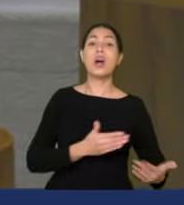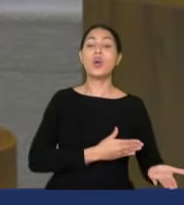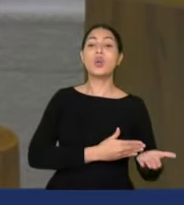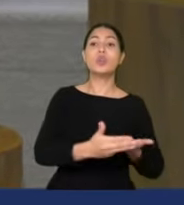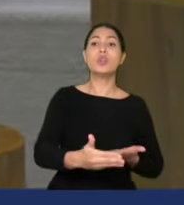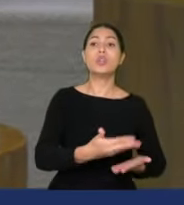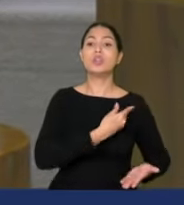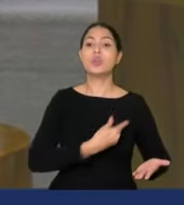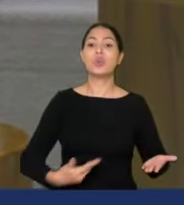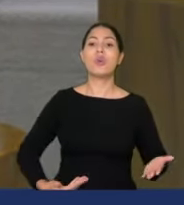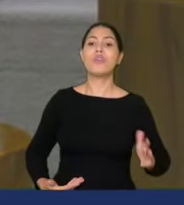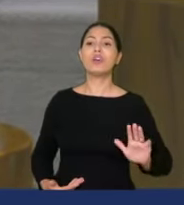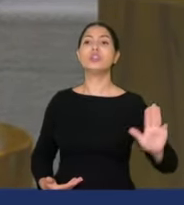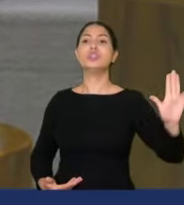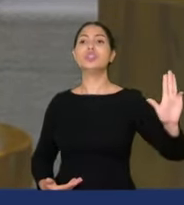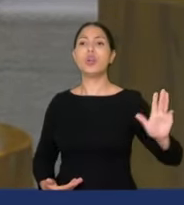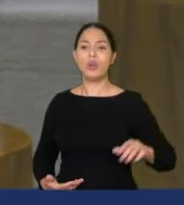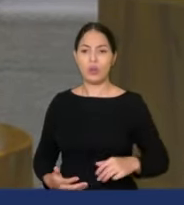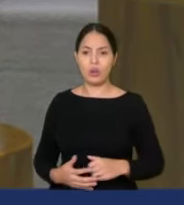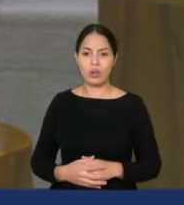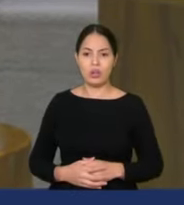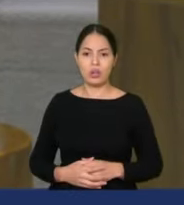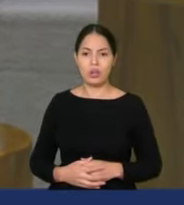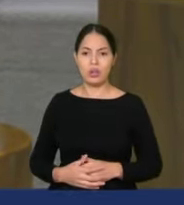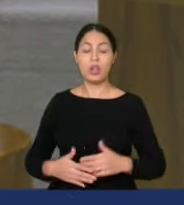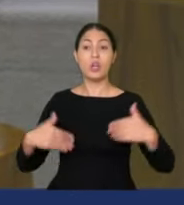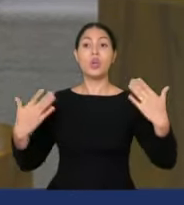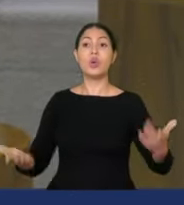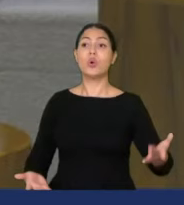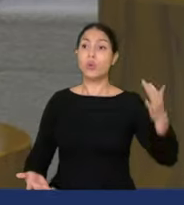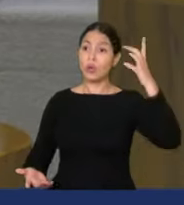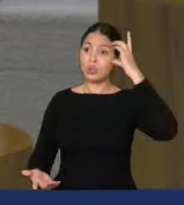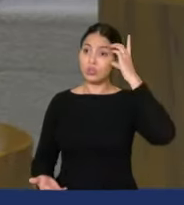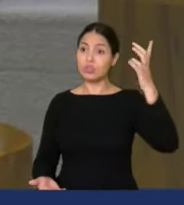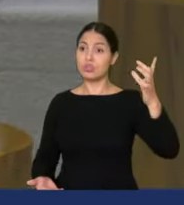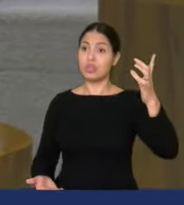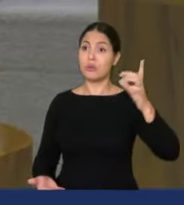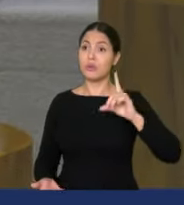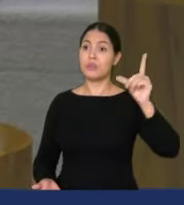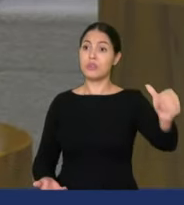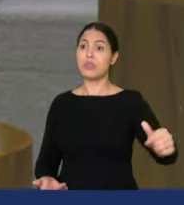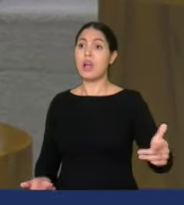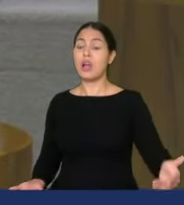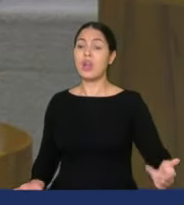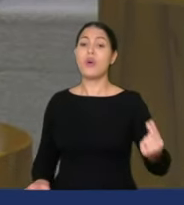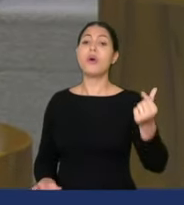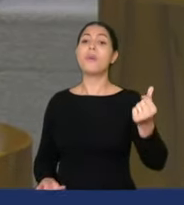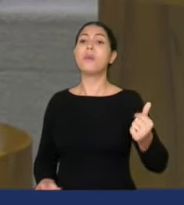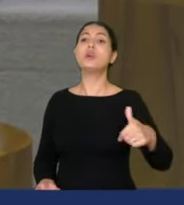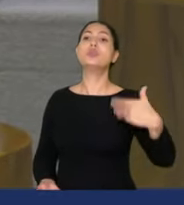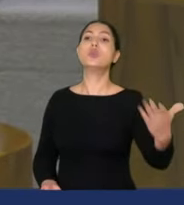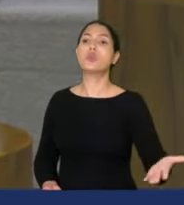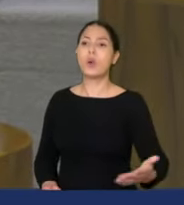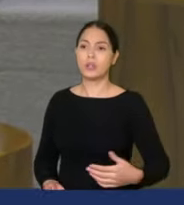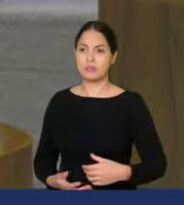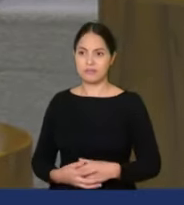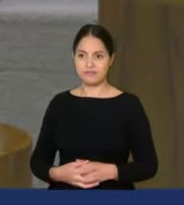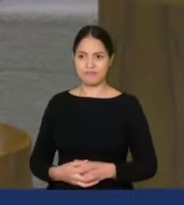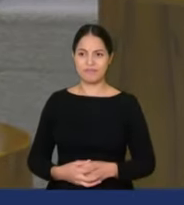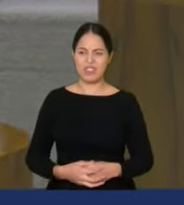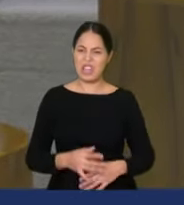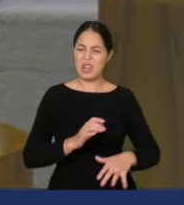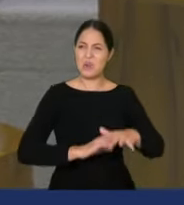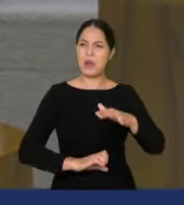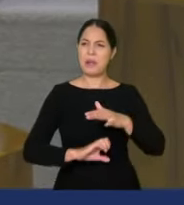governo de Lula e quando Dilma saiu, quanto valia a Petrobras. Uma petroleira